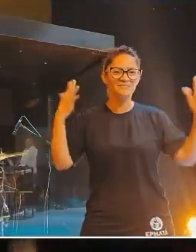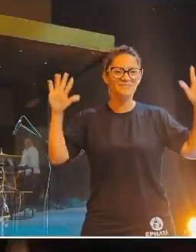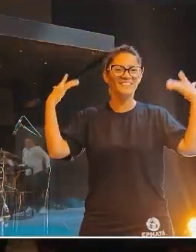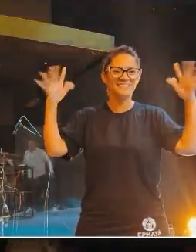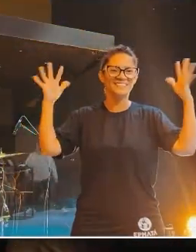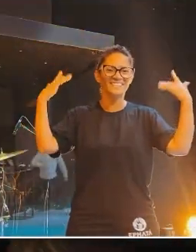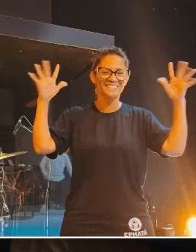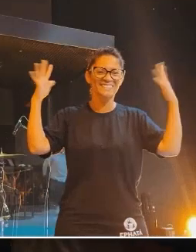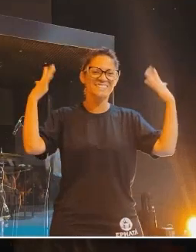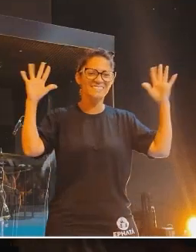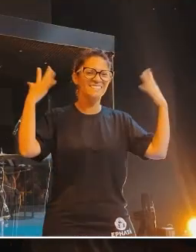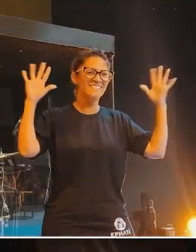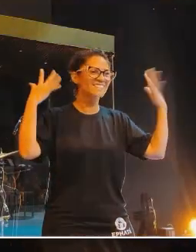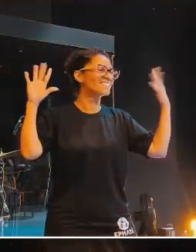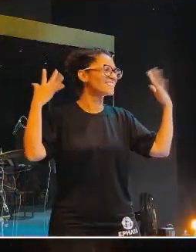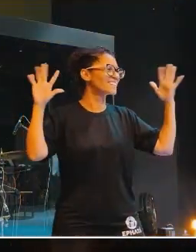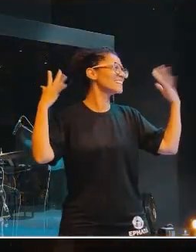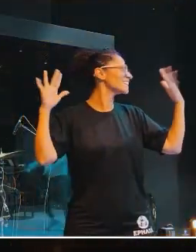reaja.